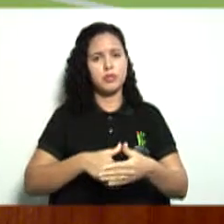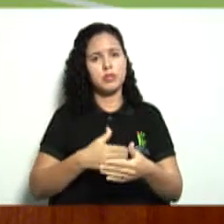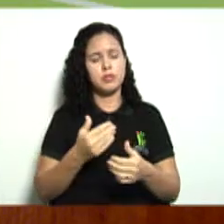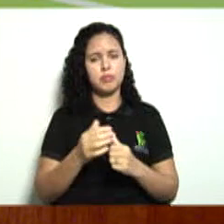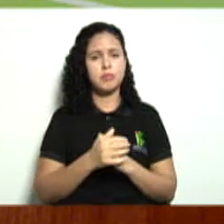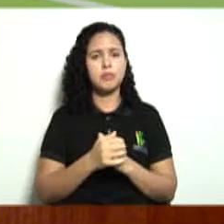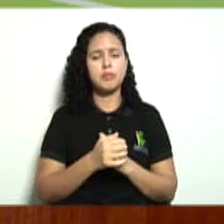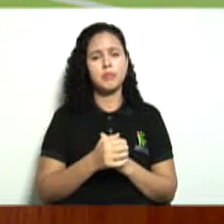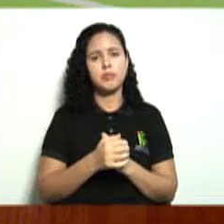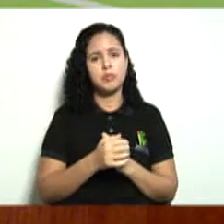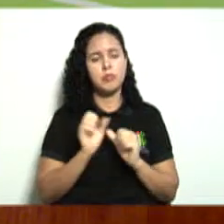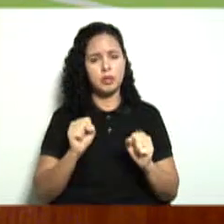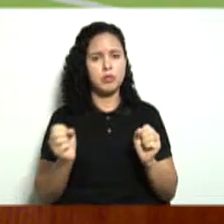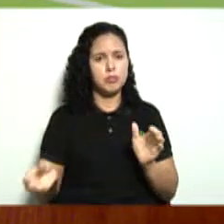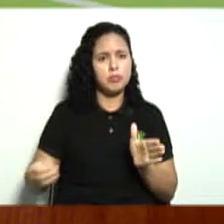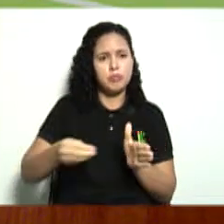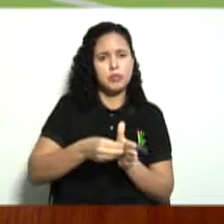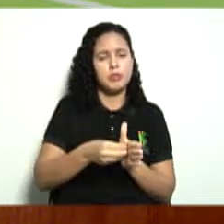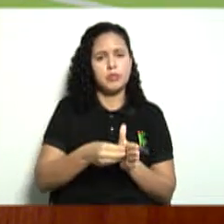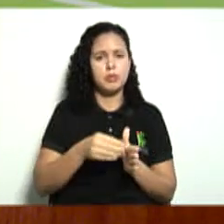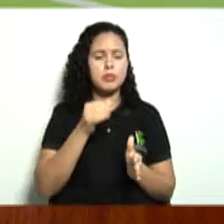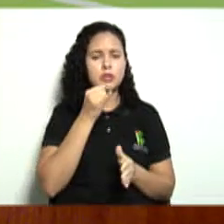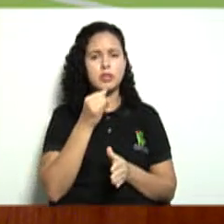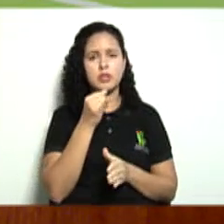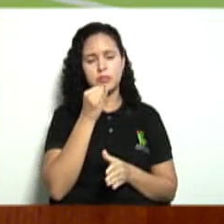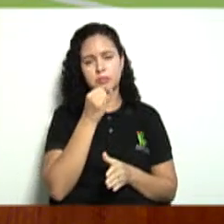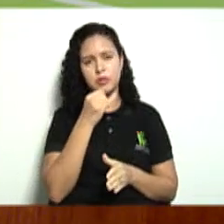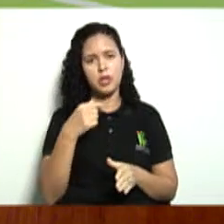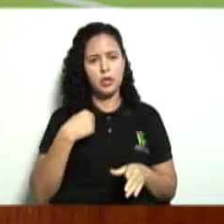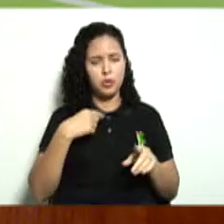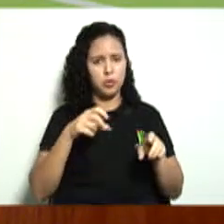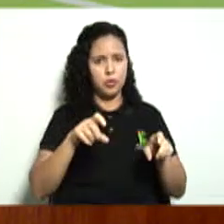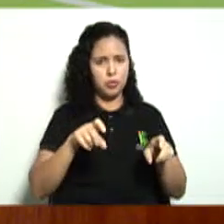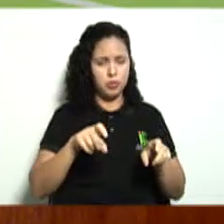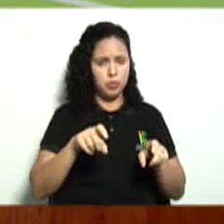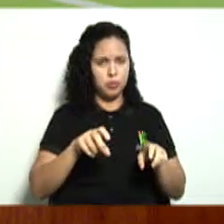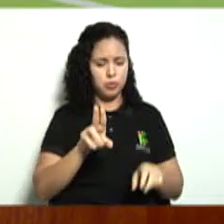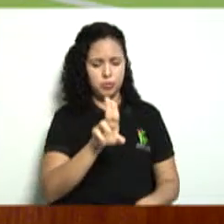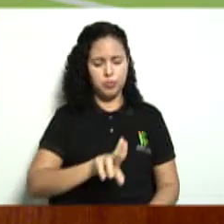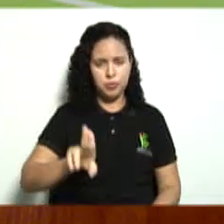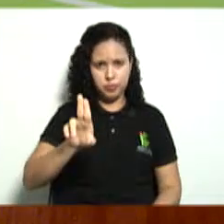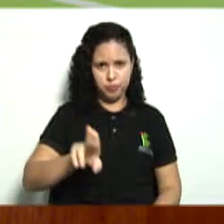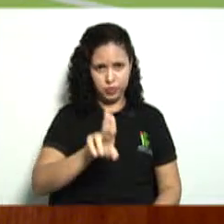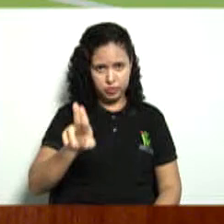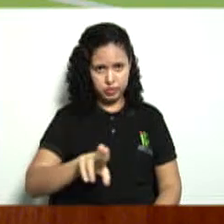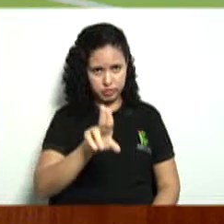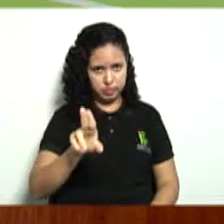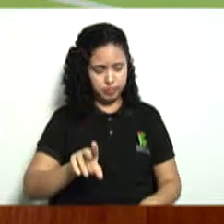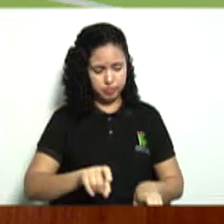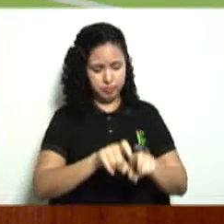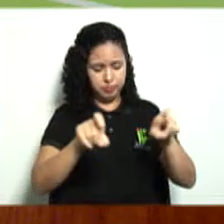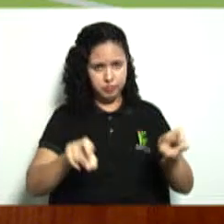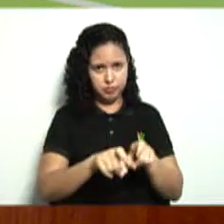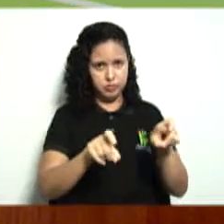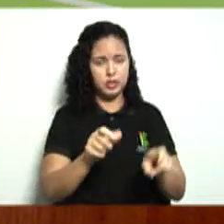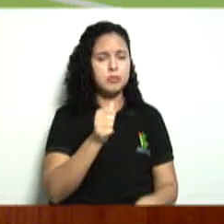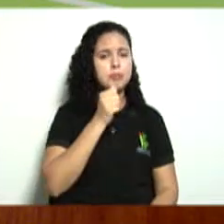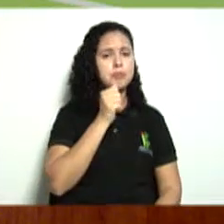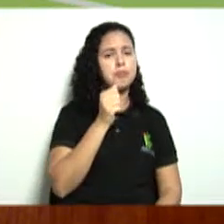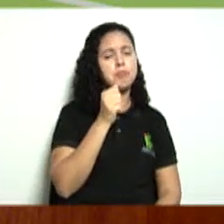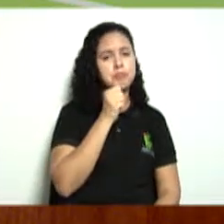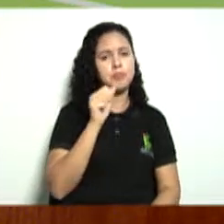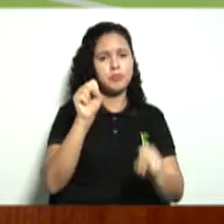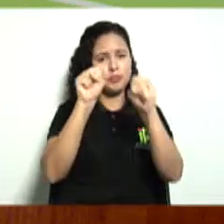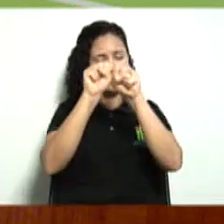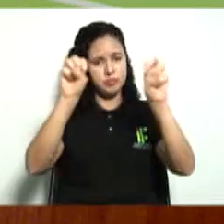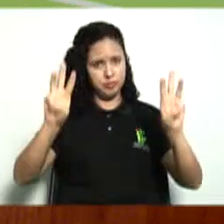Aloysio, eu consigo utilizar um computador sem software? E aí é complicado, hein? E aí, já